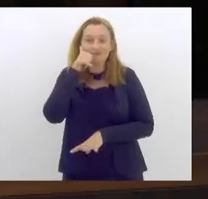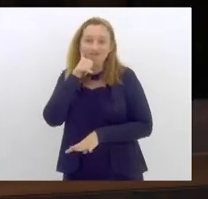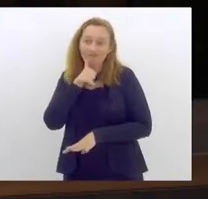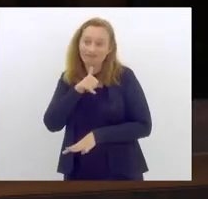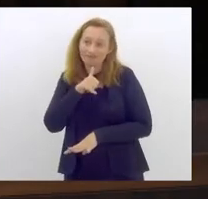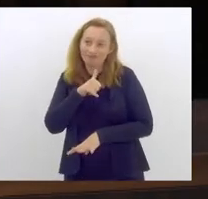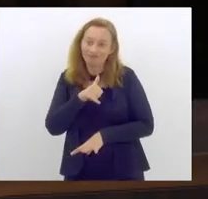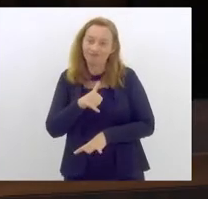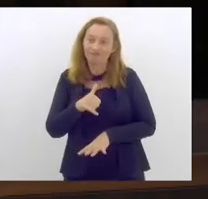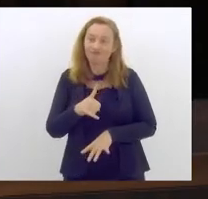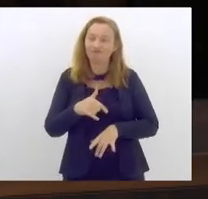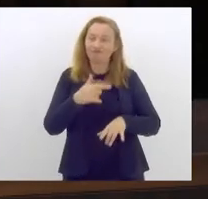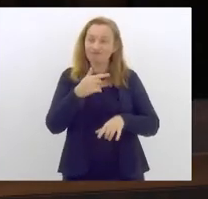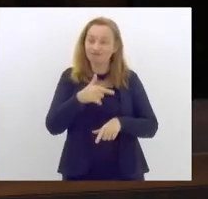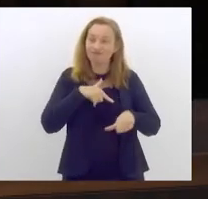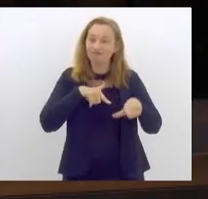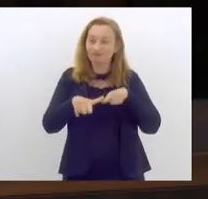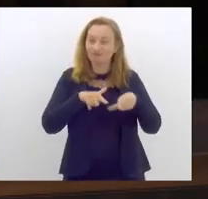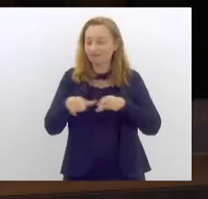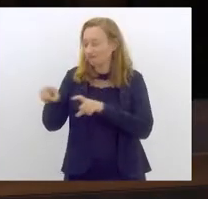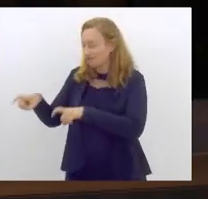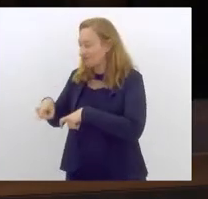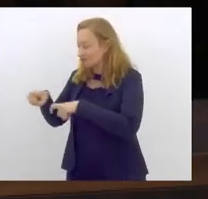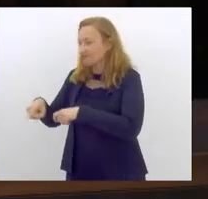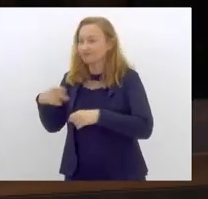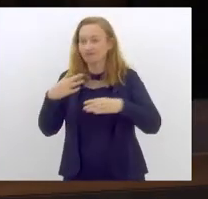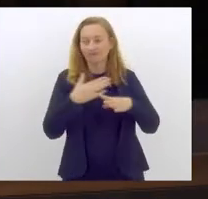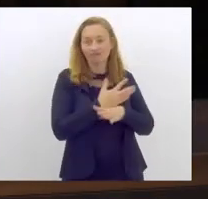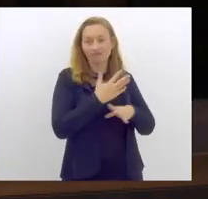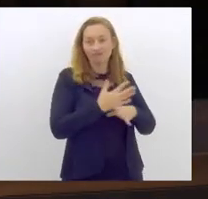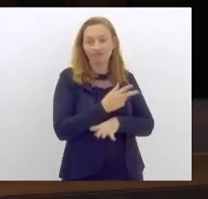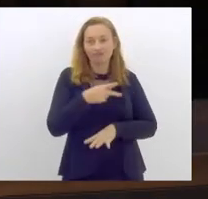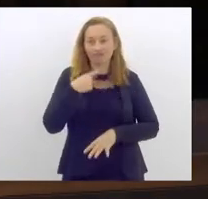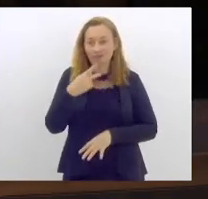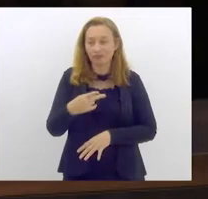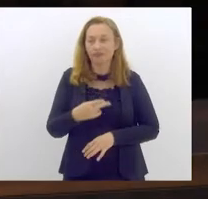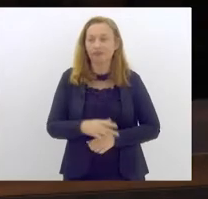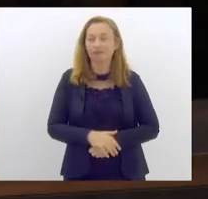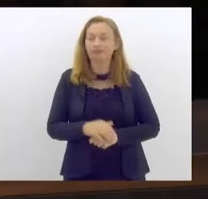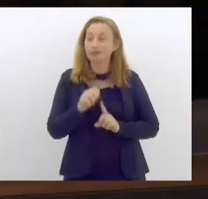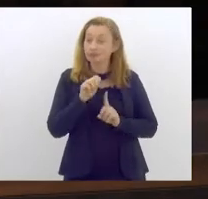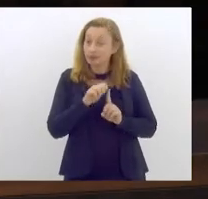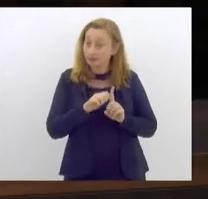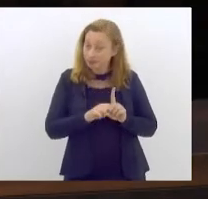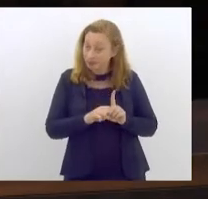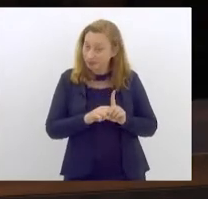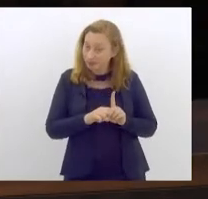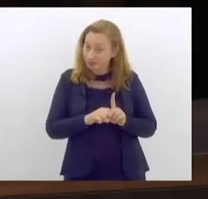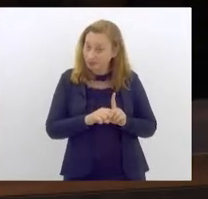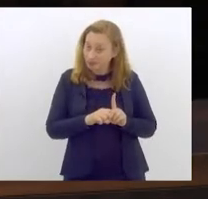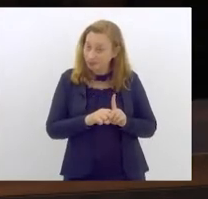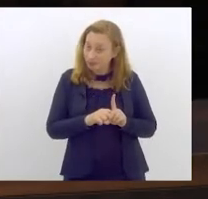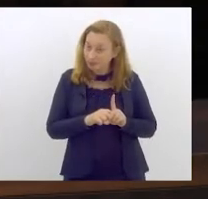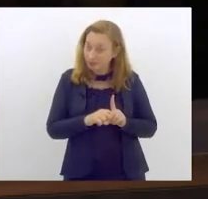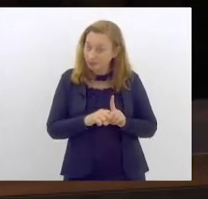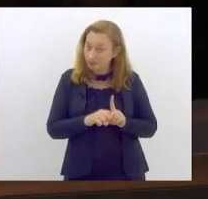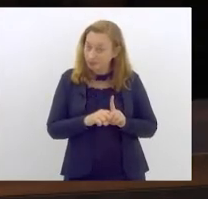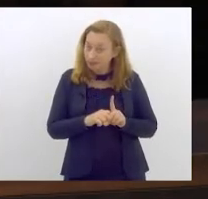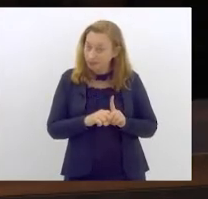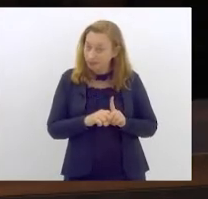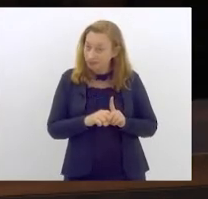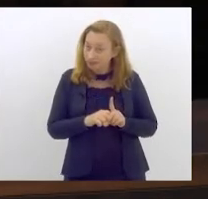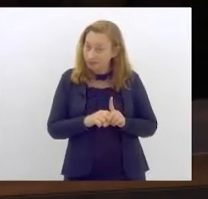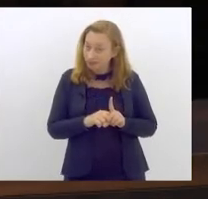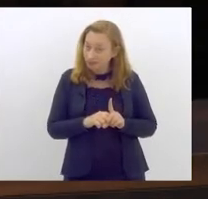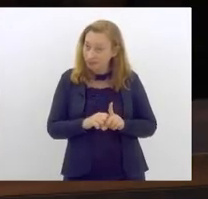da classe trabalhadora do campo e da cidade né dizer que esse é o mês que nós vamos é